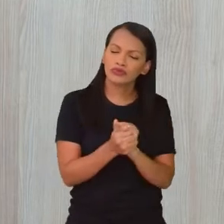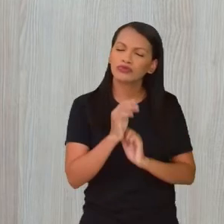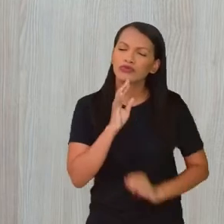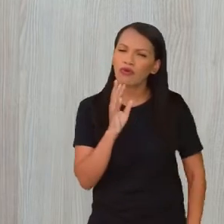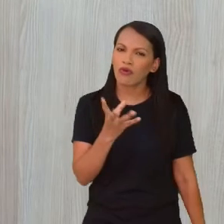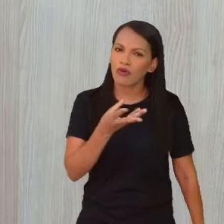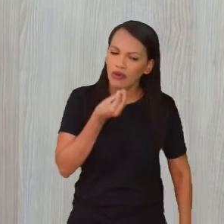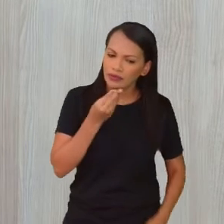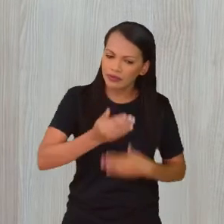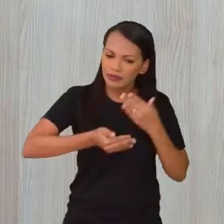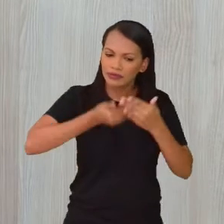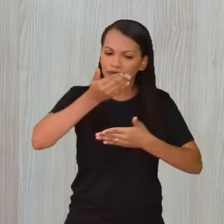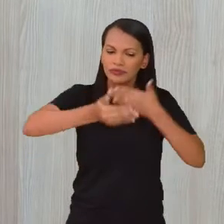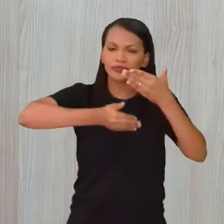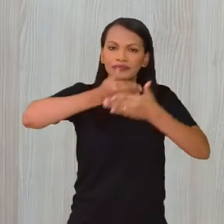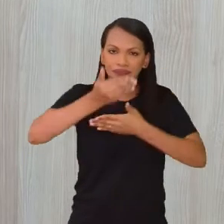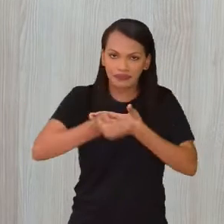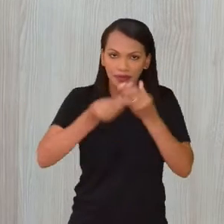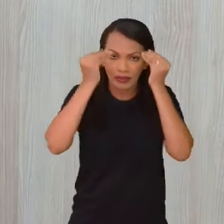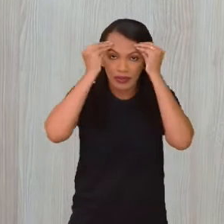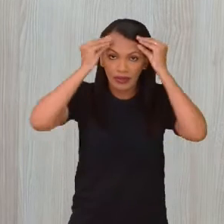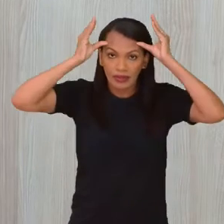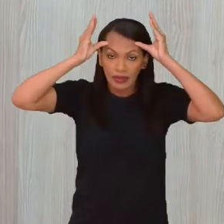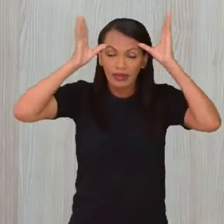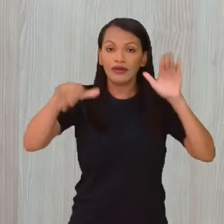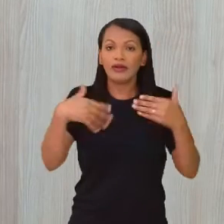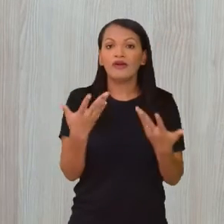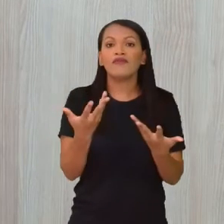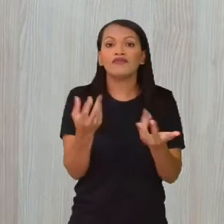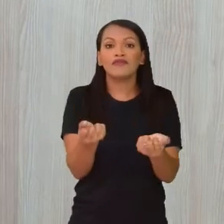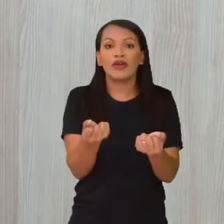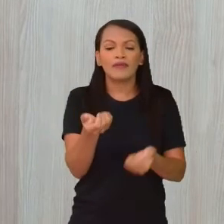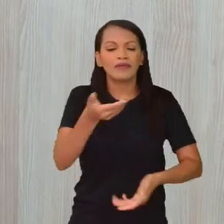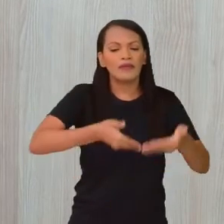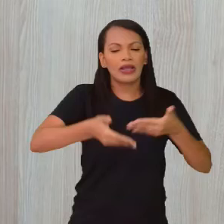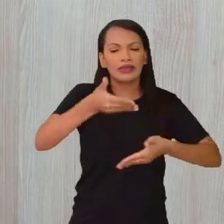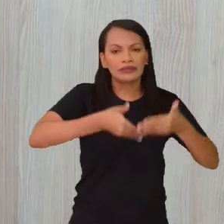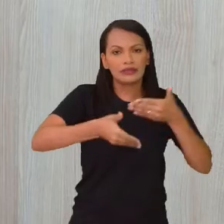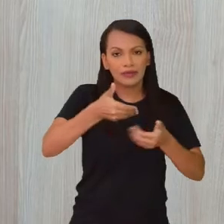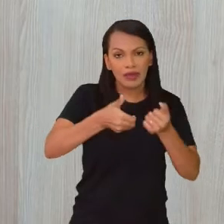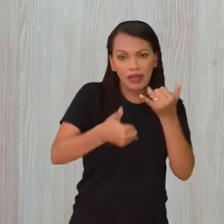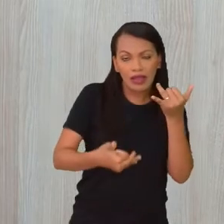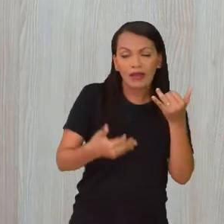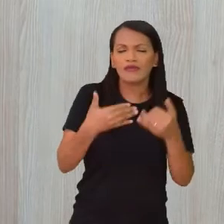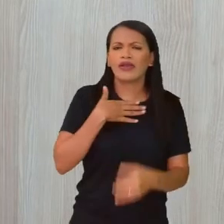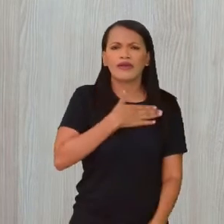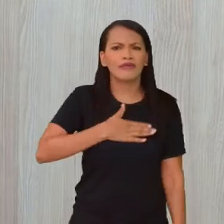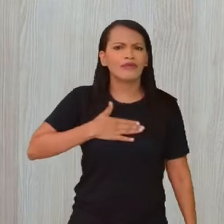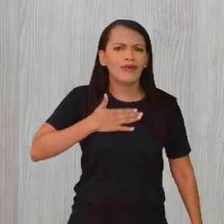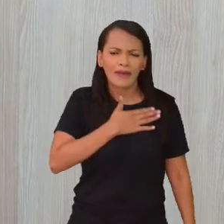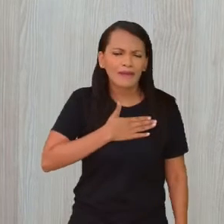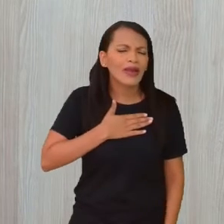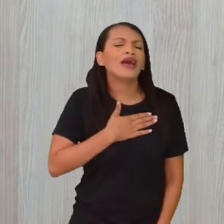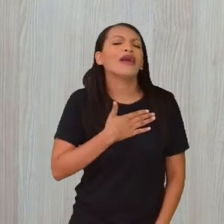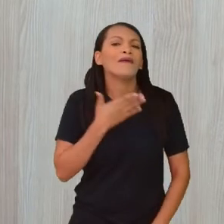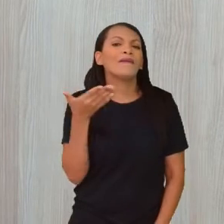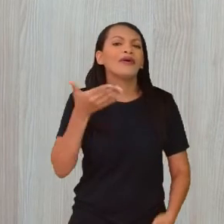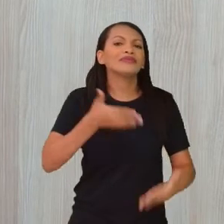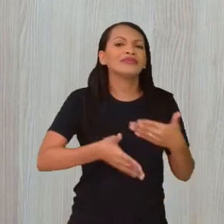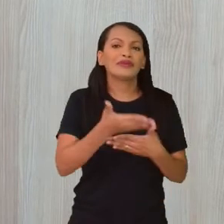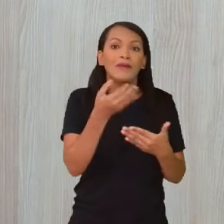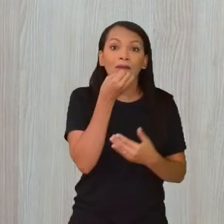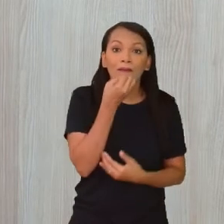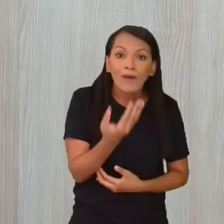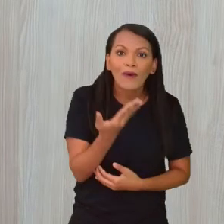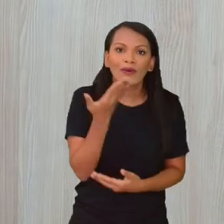interage no chat, que a gente vai adorar a participação de vocês, tá bom? Então, vamos embora, professor Luciano, e bons estudos, meu povo